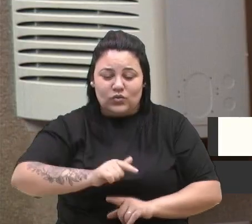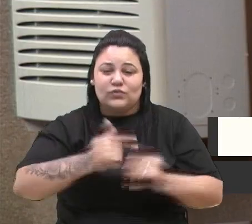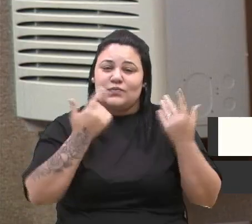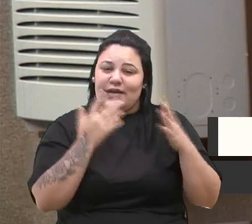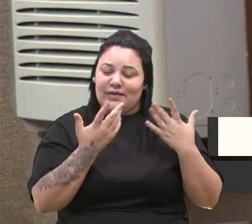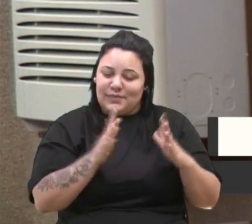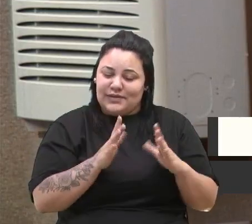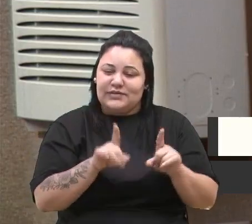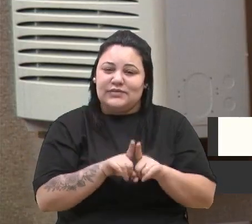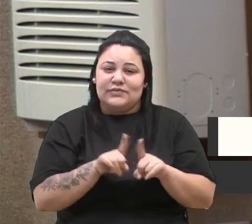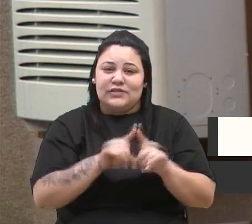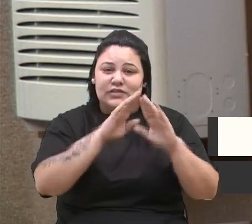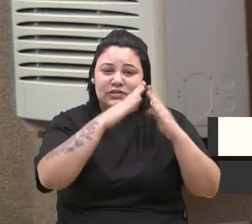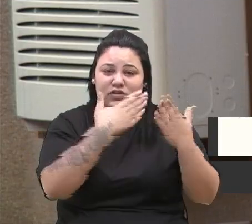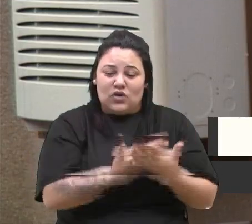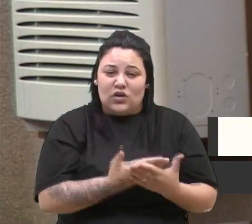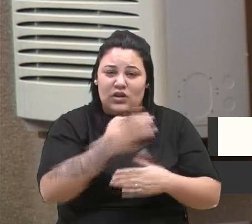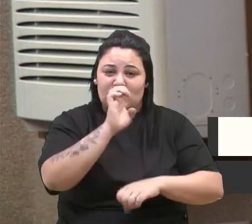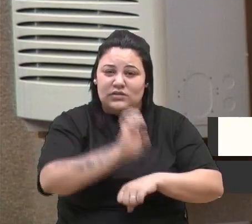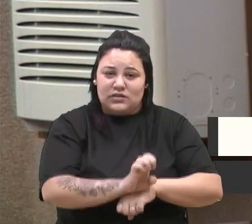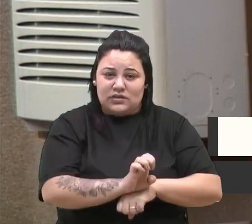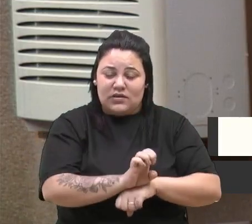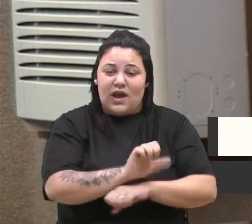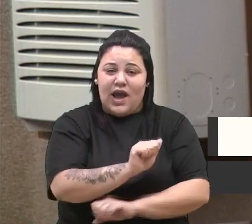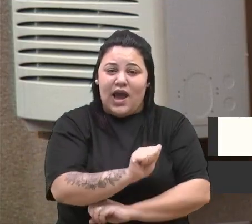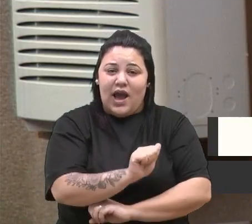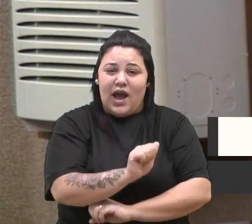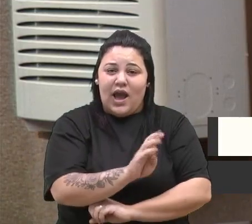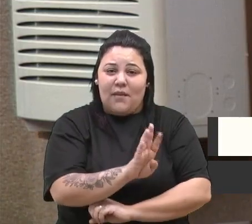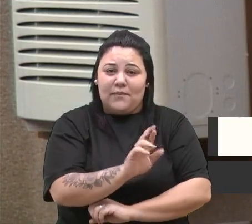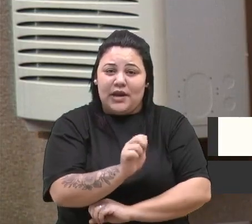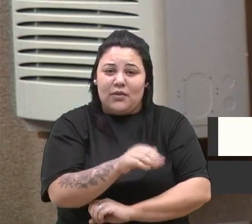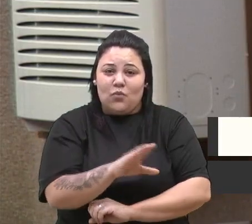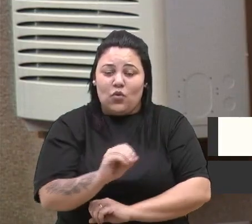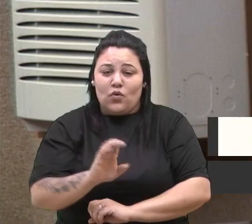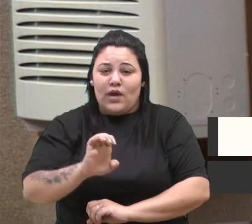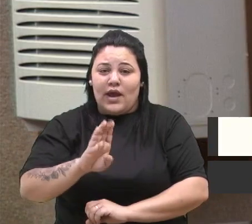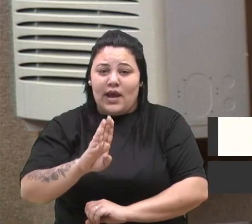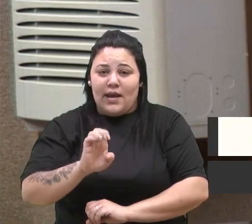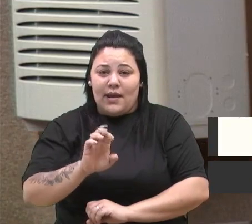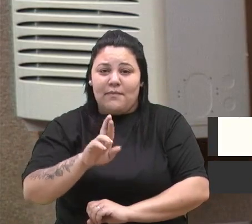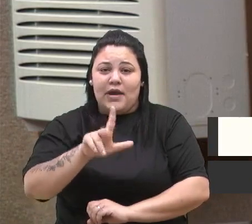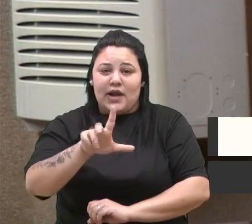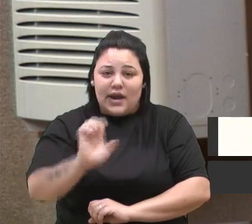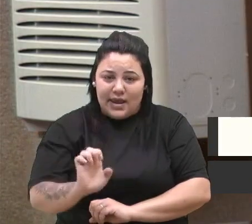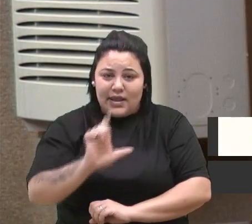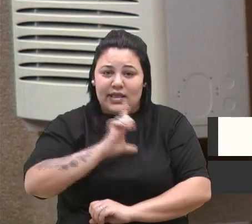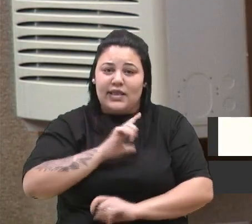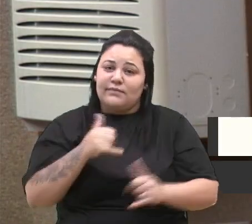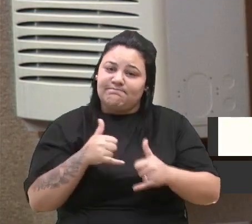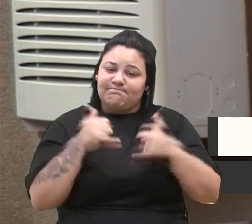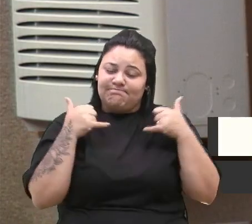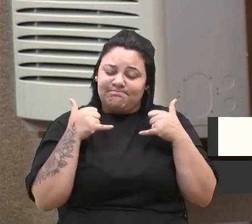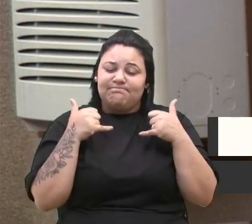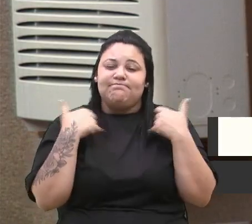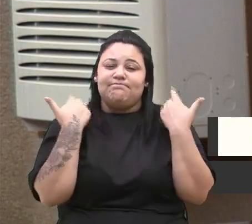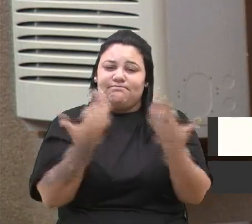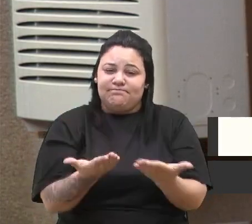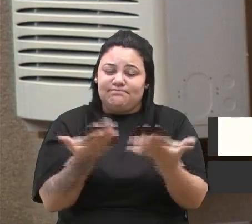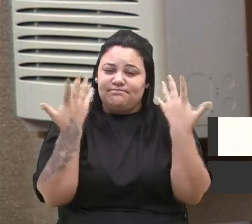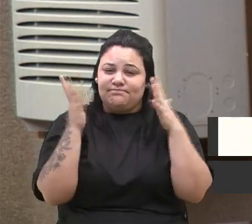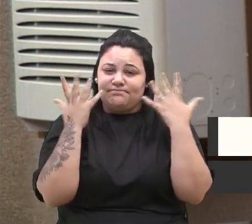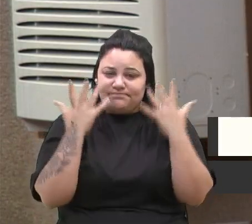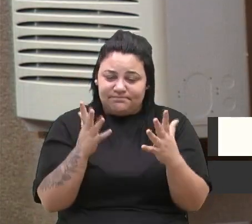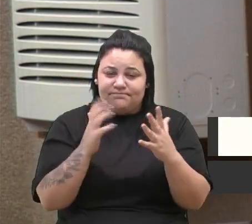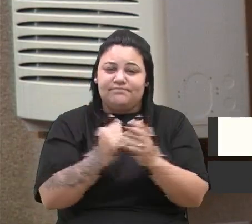congratulações à Escola Estadual Abramo Eberle. Nós temos a honra de parabenizar esta escola, a